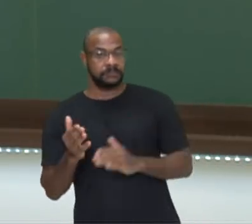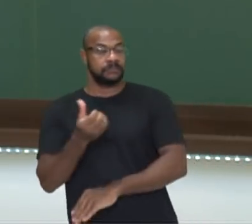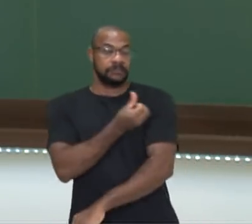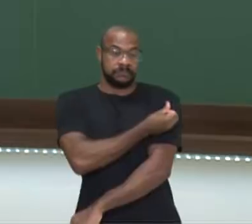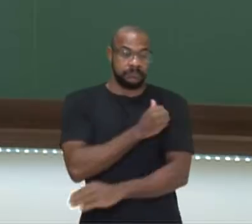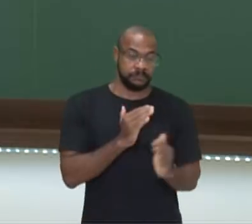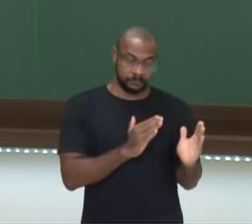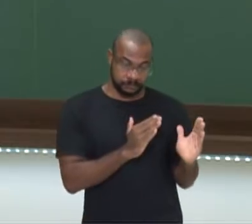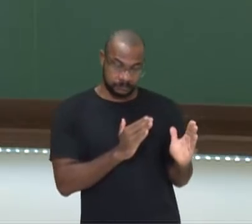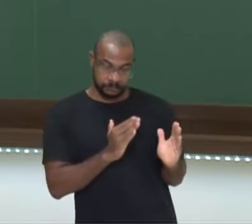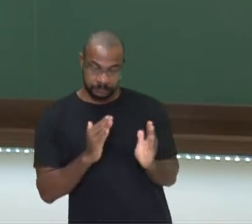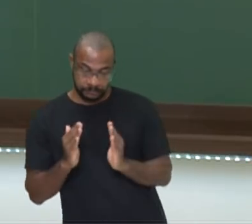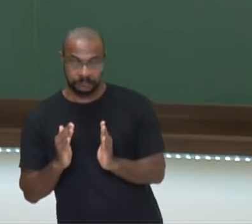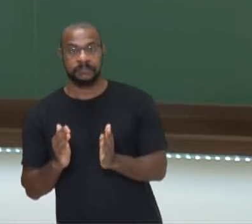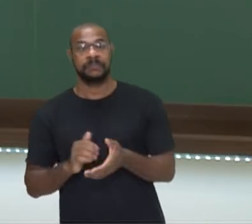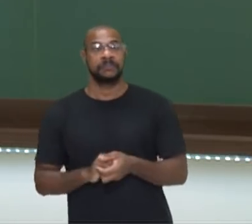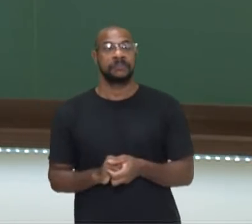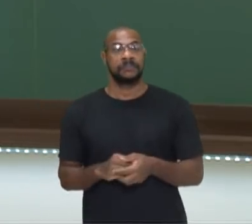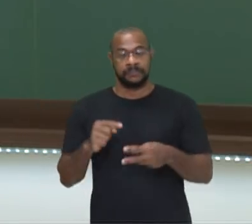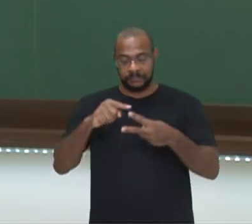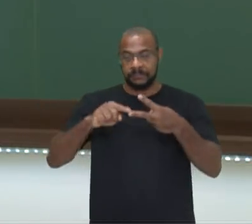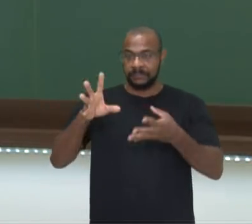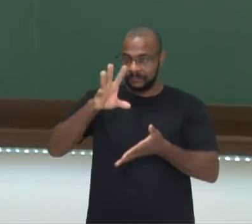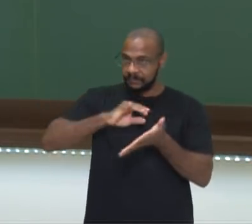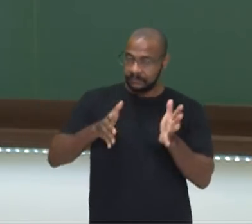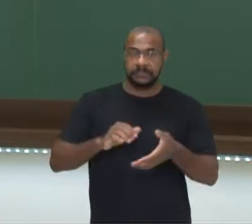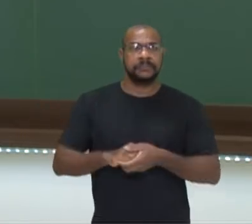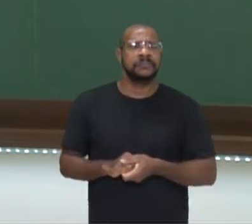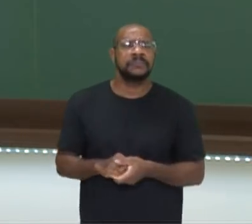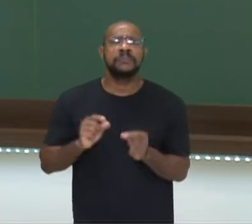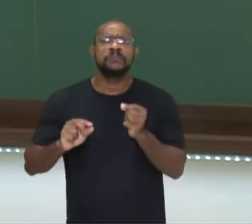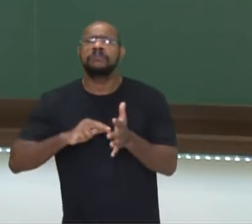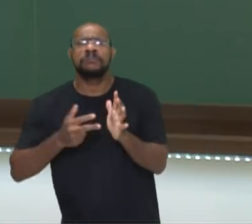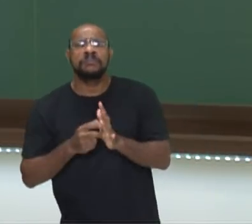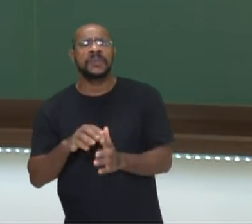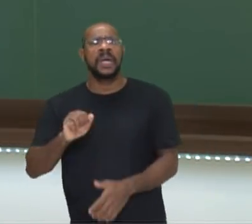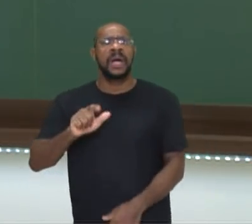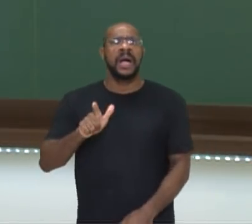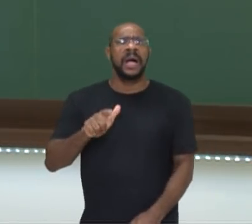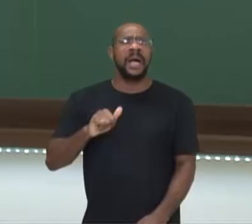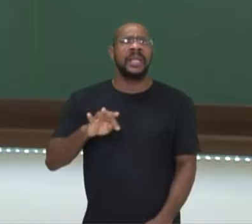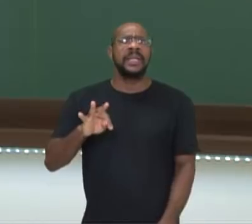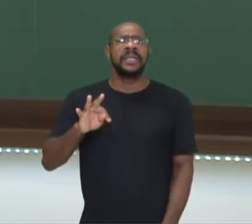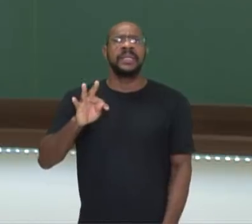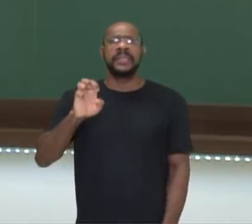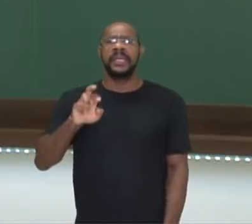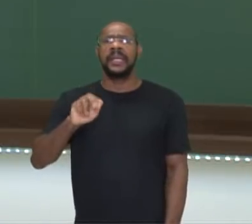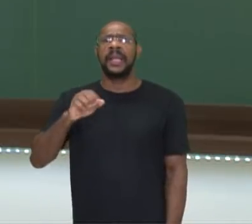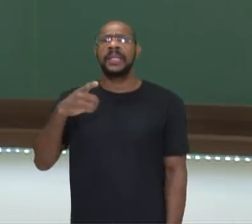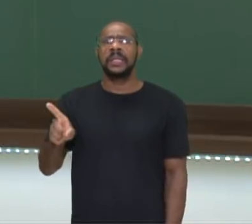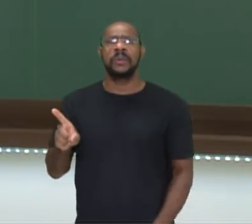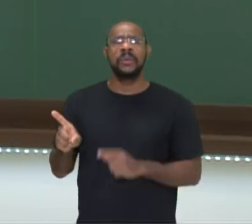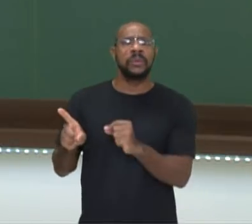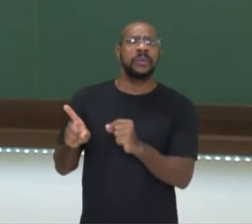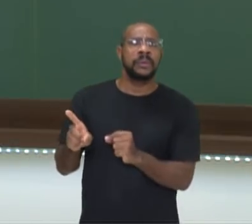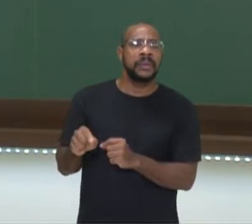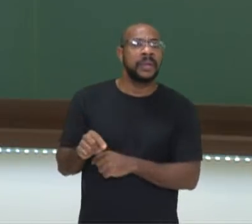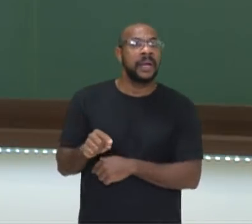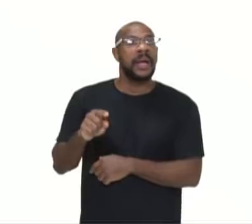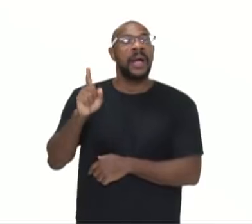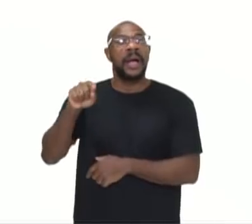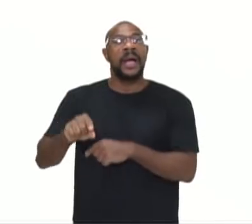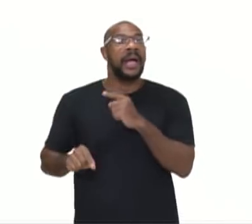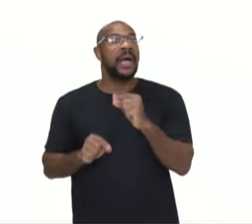ano. Já anotou duas. O que é a aliteração? Leia junto comigo. Consiste na